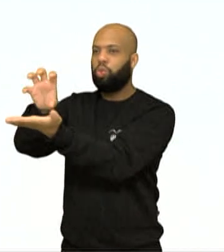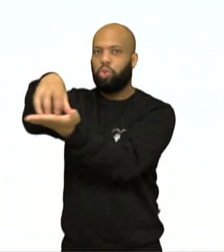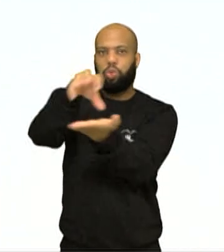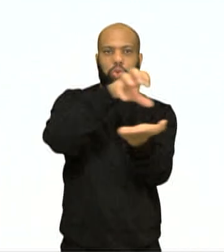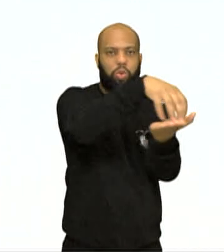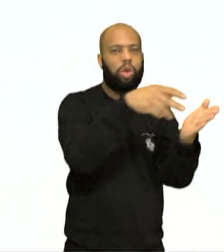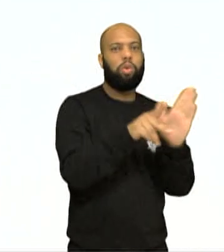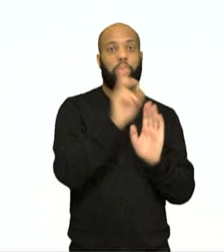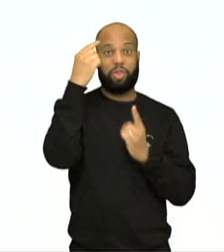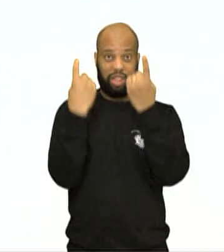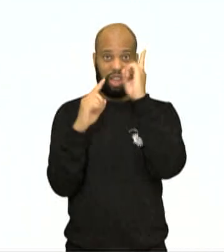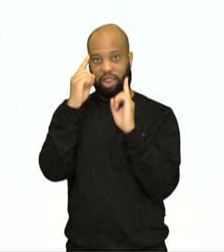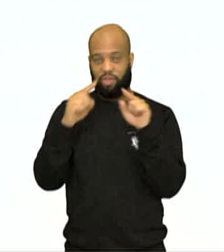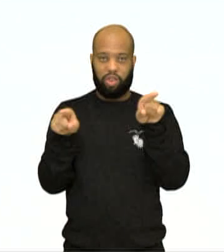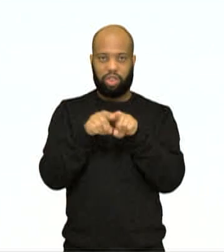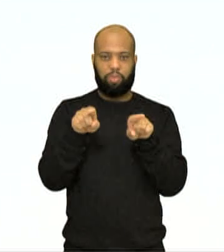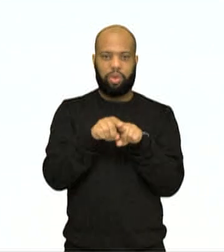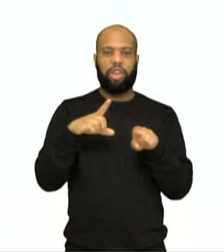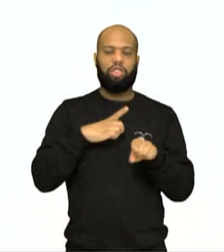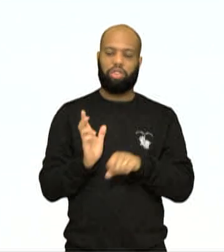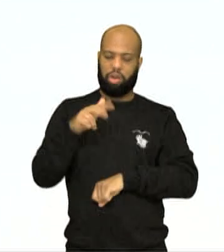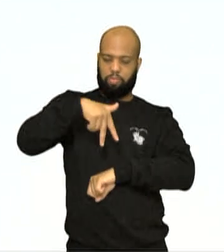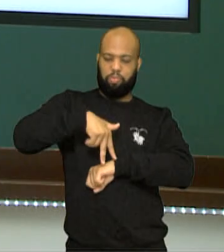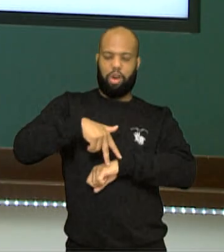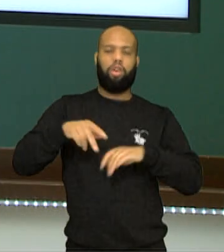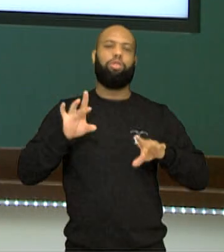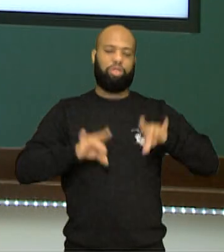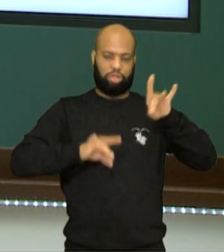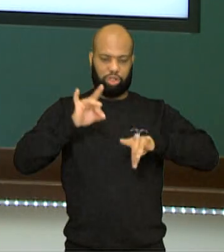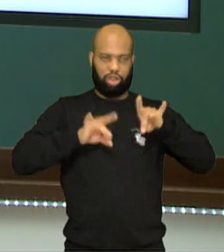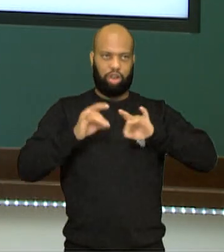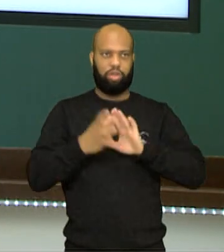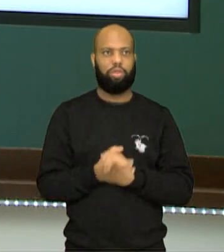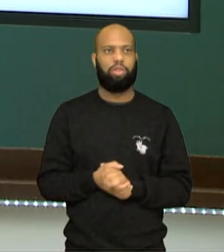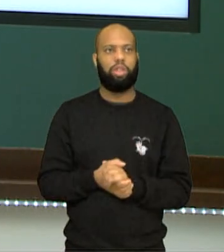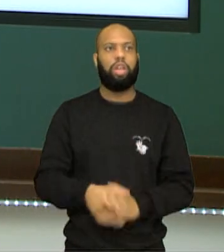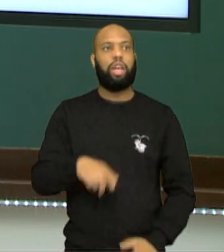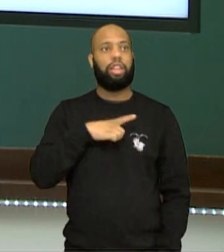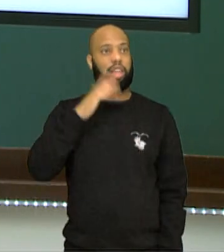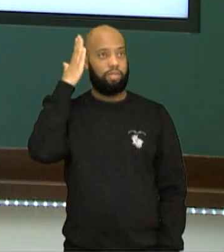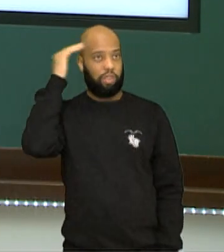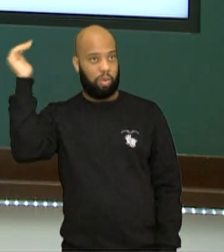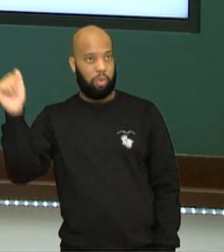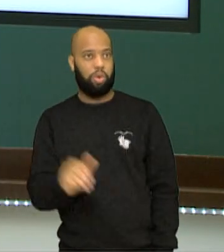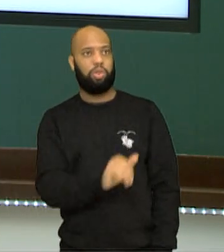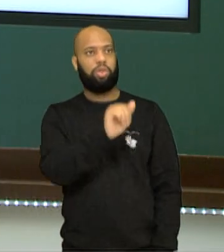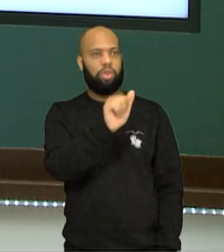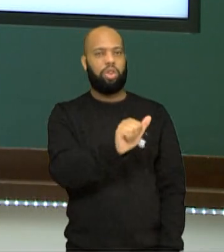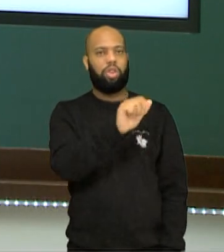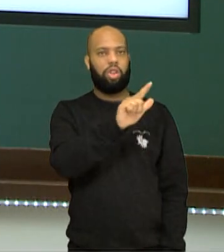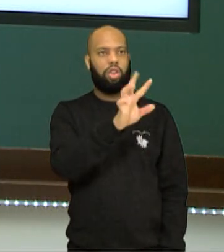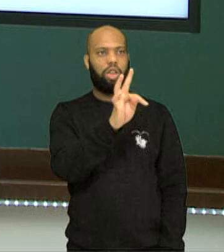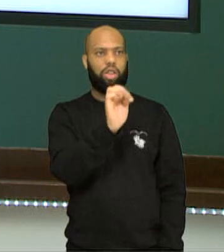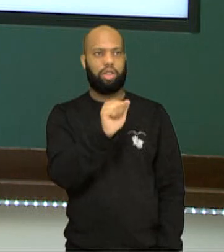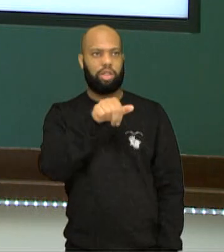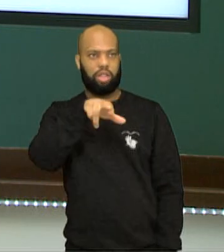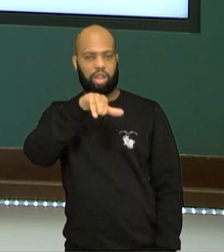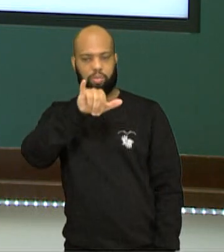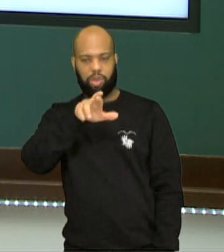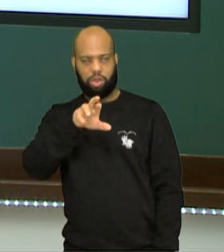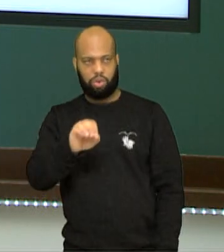aos palcos de teatro e revista. Altamiro Carrilho e Chiquinha Gonzaga, que com certeza você já ouviu falar, né?